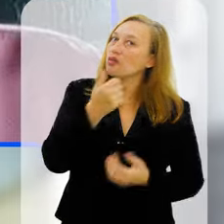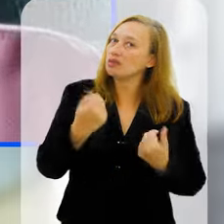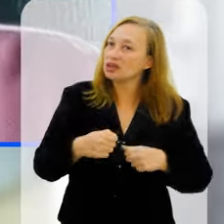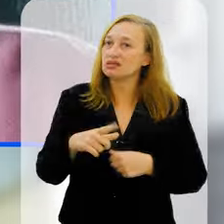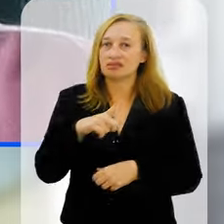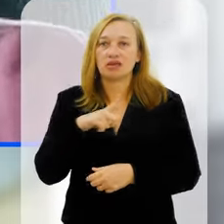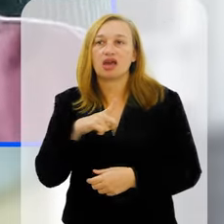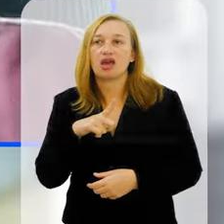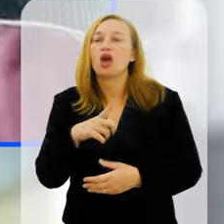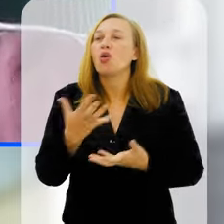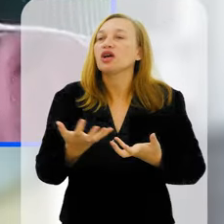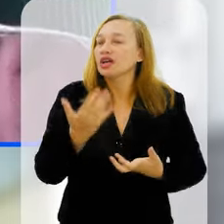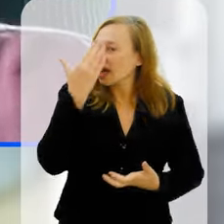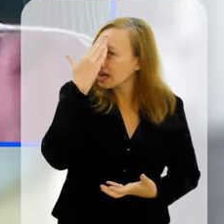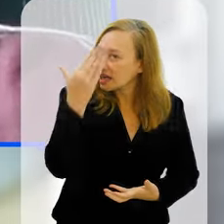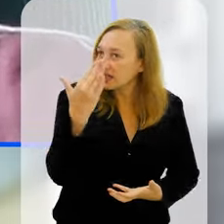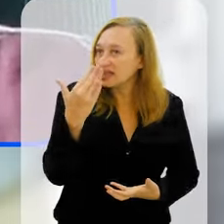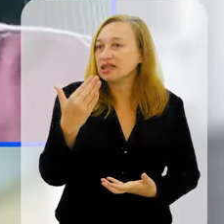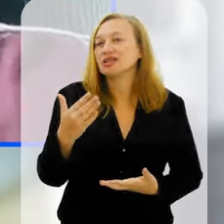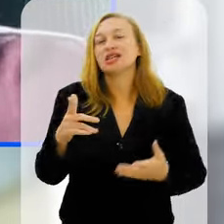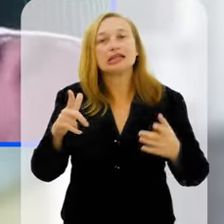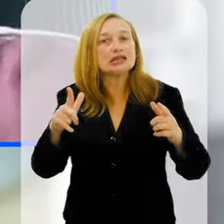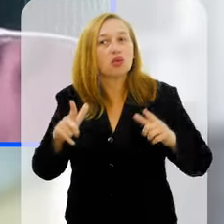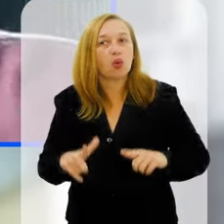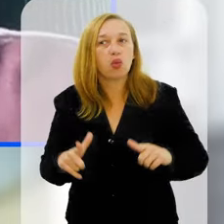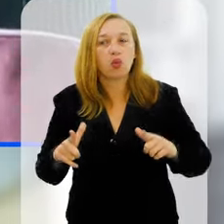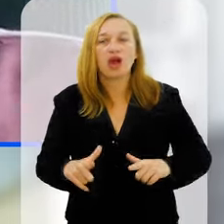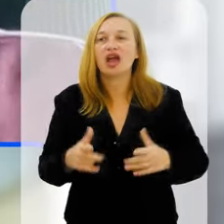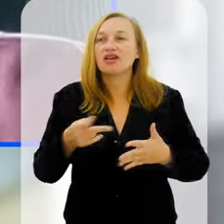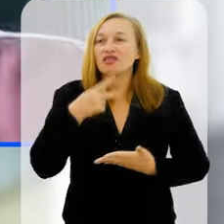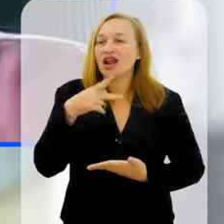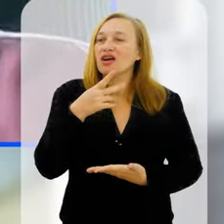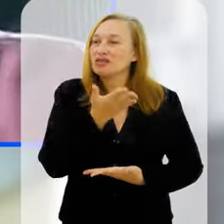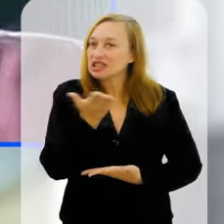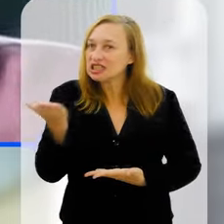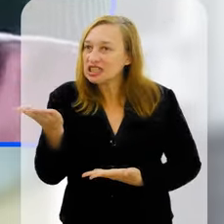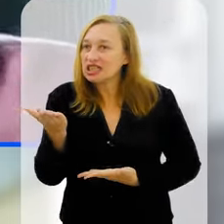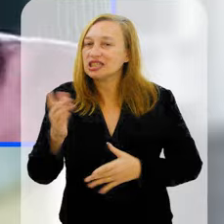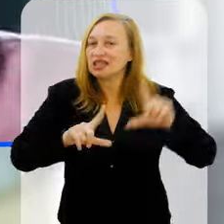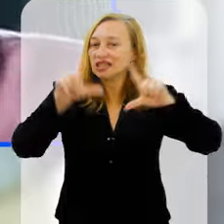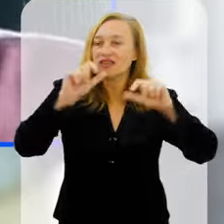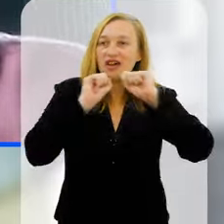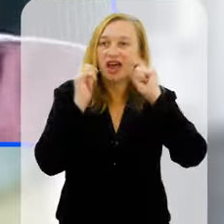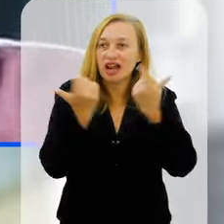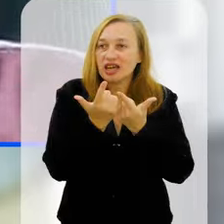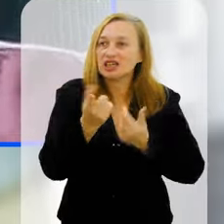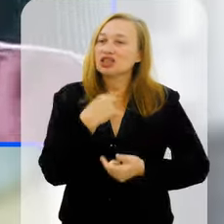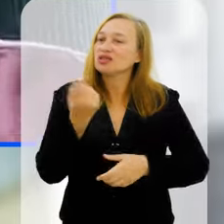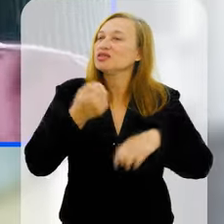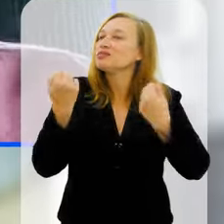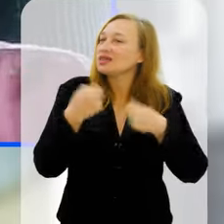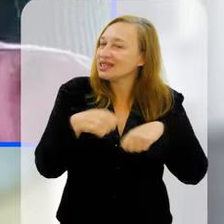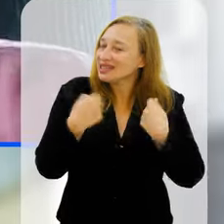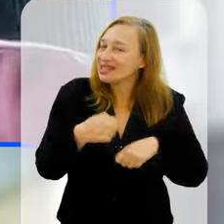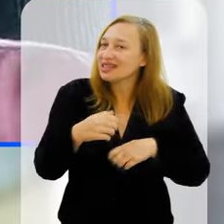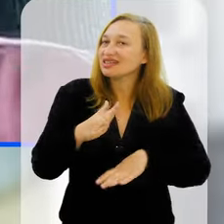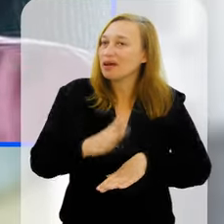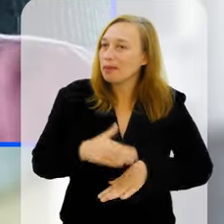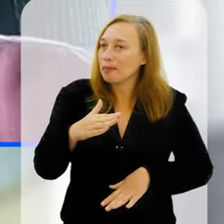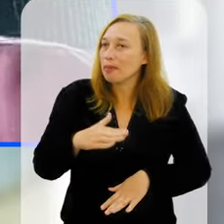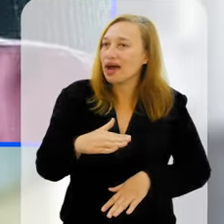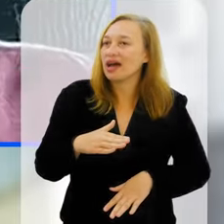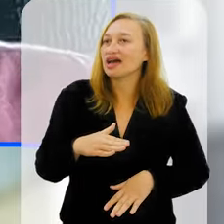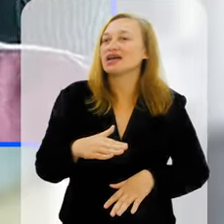adoção responsável. Então, eu queria muito agradecer esse espaço e dizer a vocês da